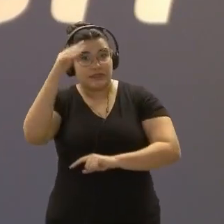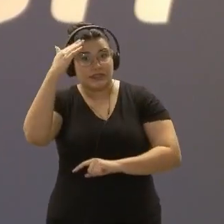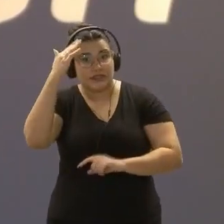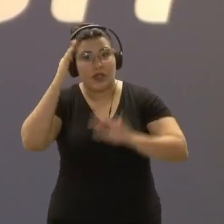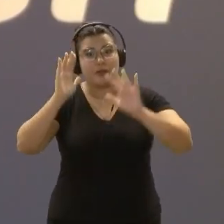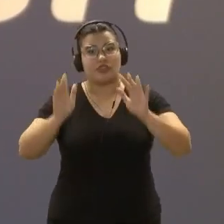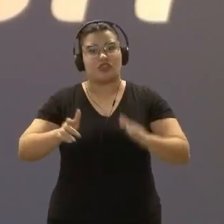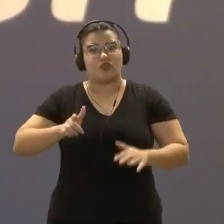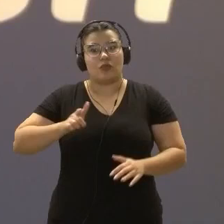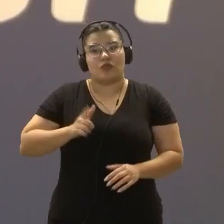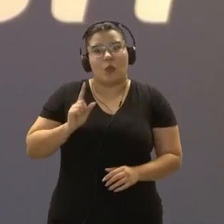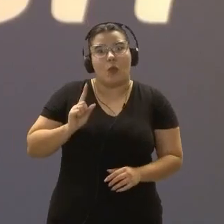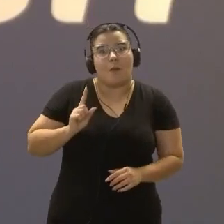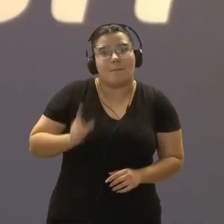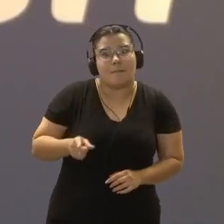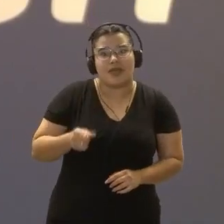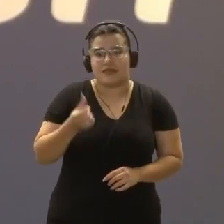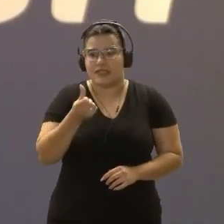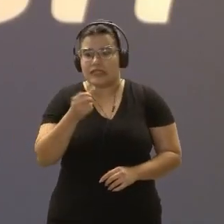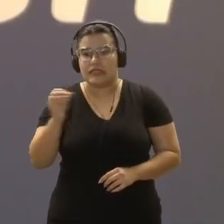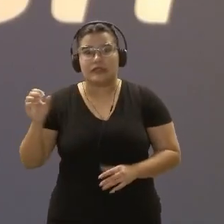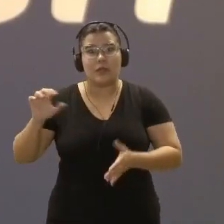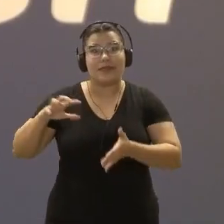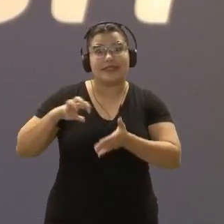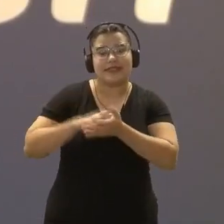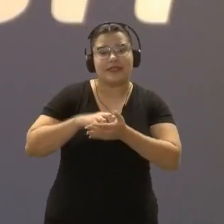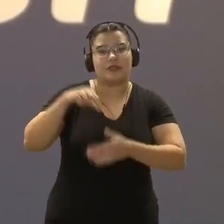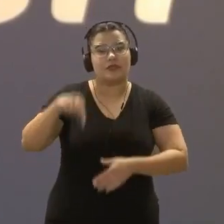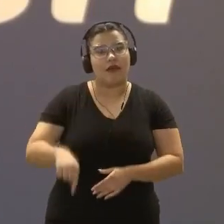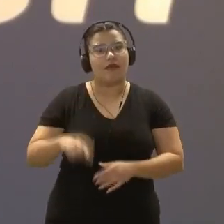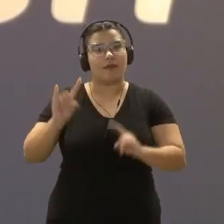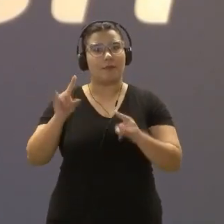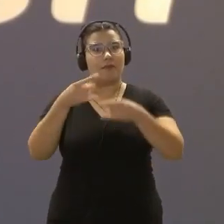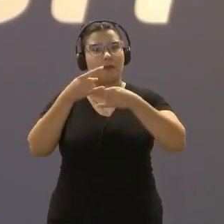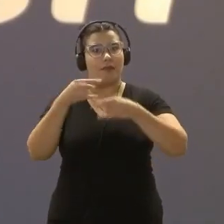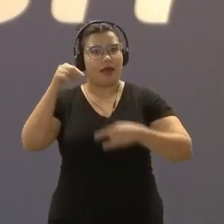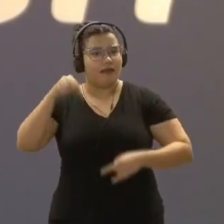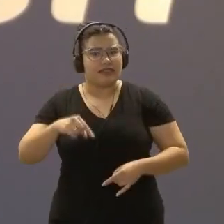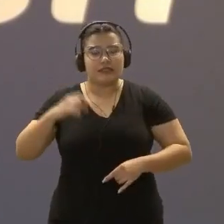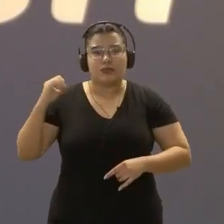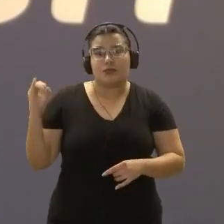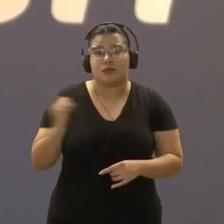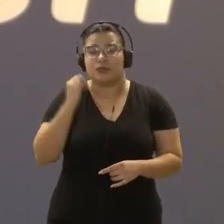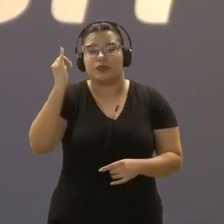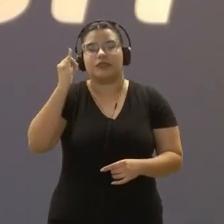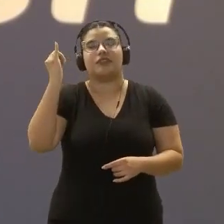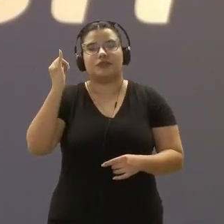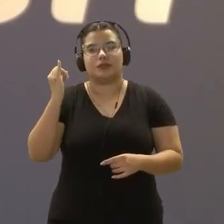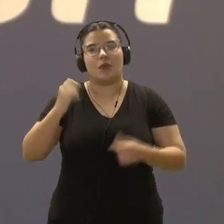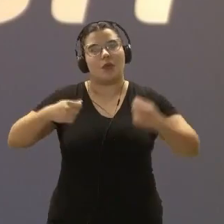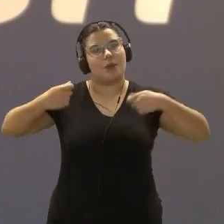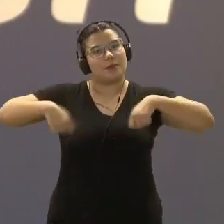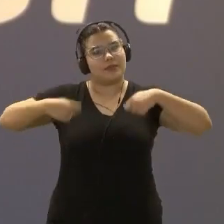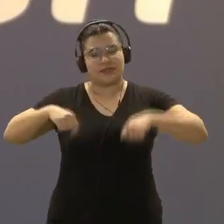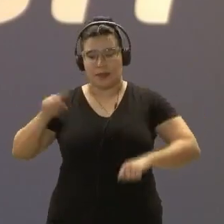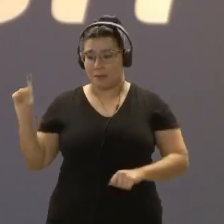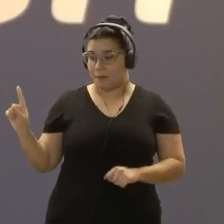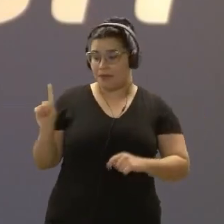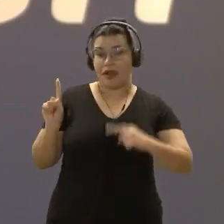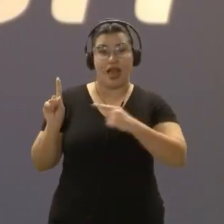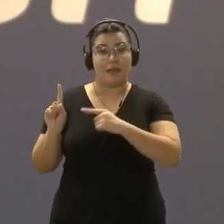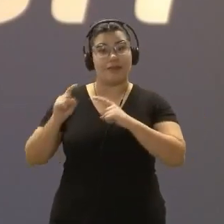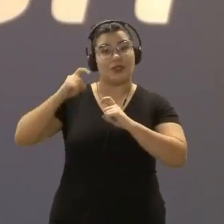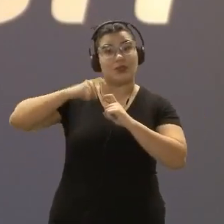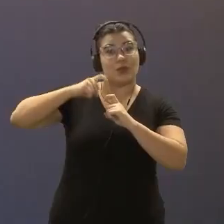de 1.600 inscritos na live de hoje. E para essa live tão importante, a gente não poderia contar com ninguém diferente do que o Dr.